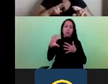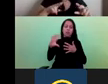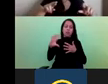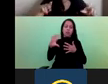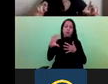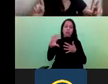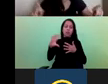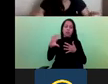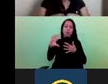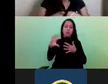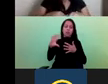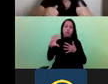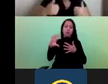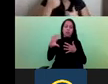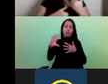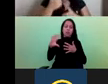time.